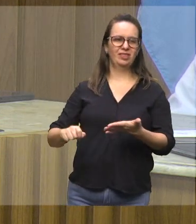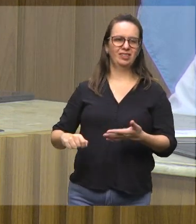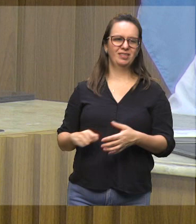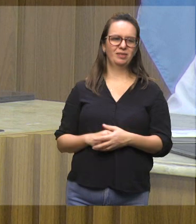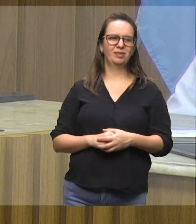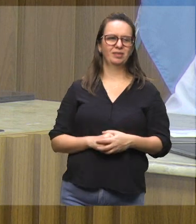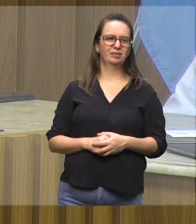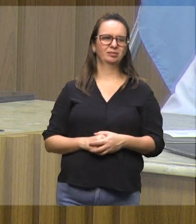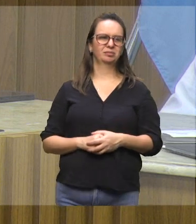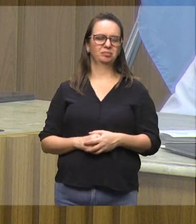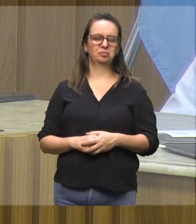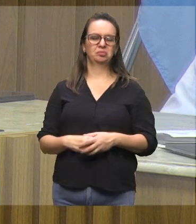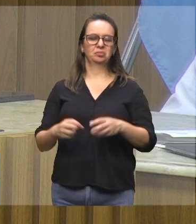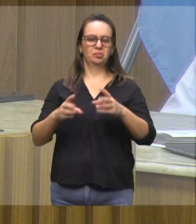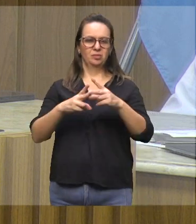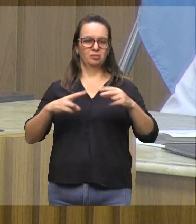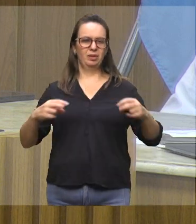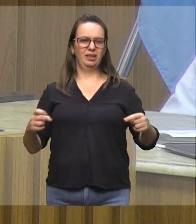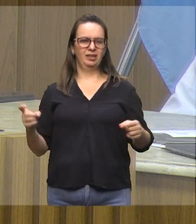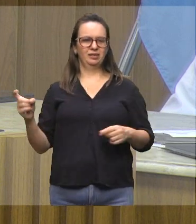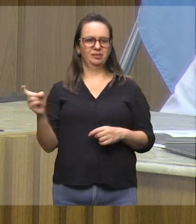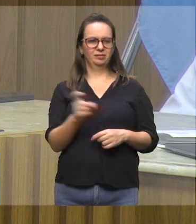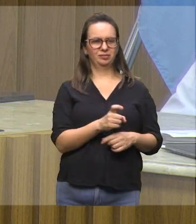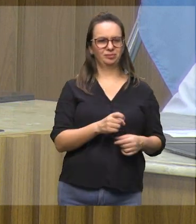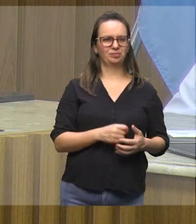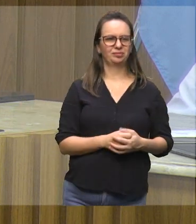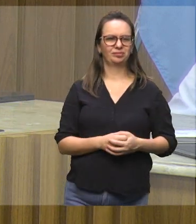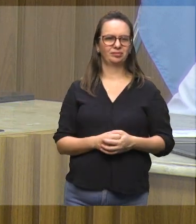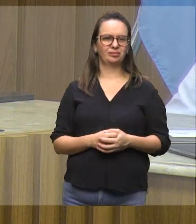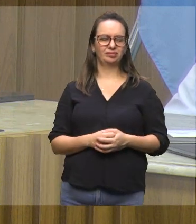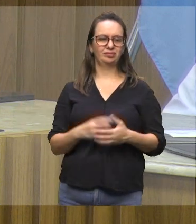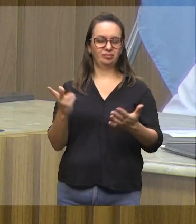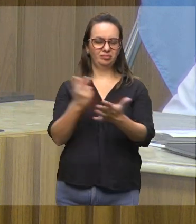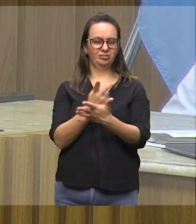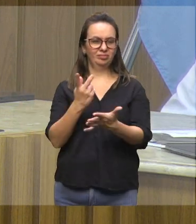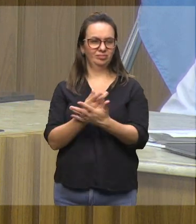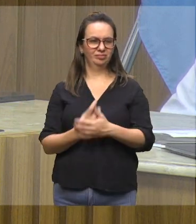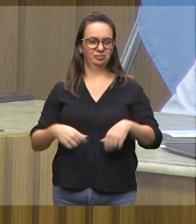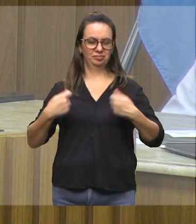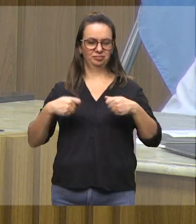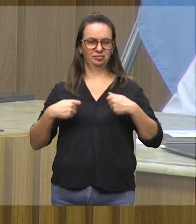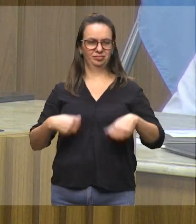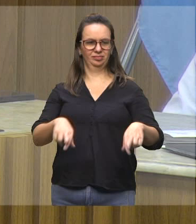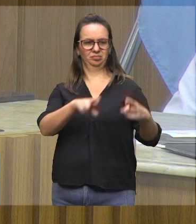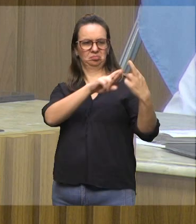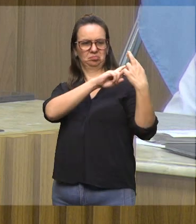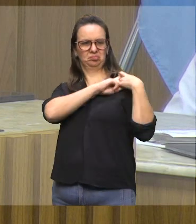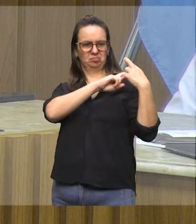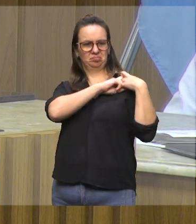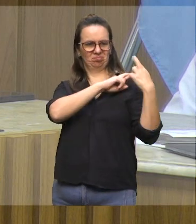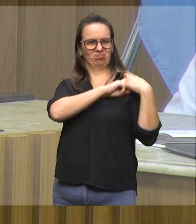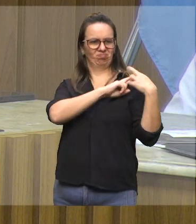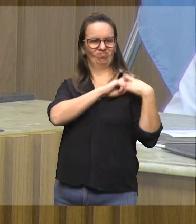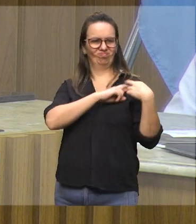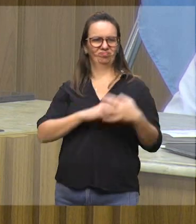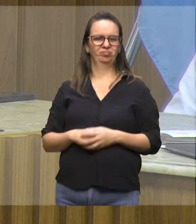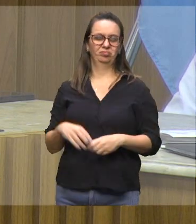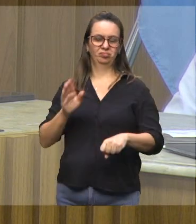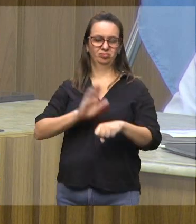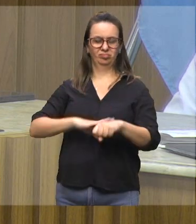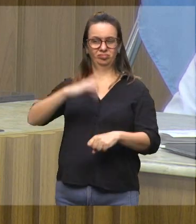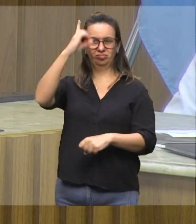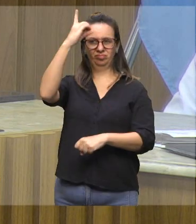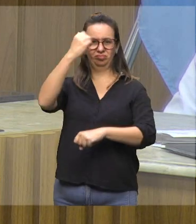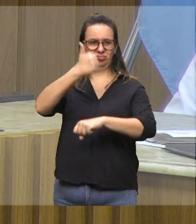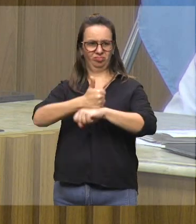sim, que precisa ser averiguado responsabilidade. E, por mais que os diretores e dirigentes da FEMA se neguem a